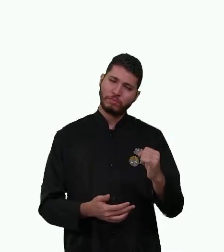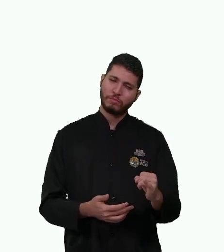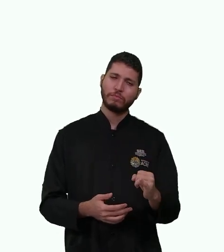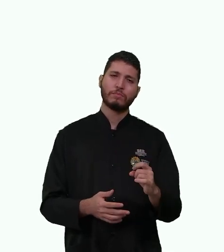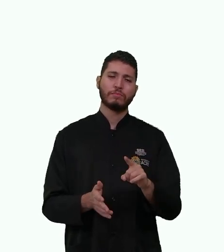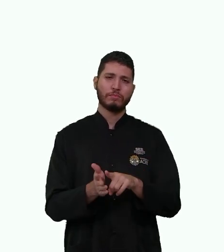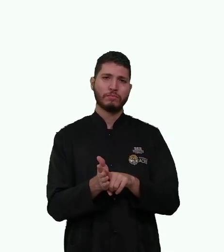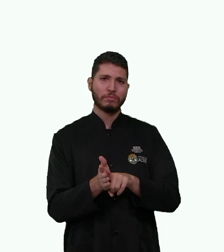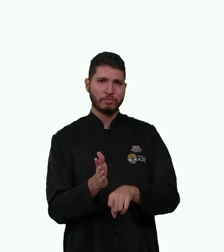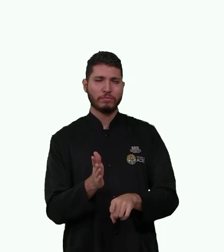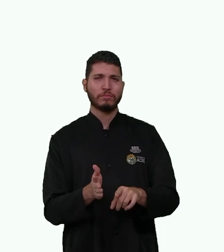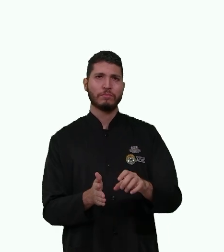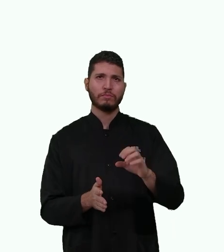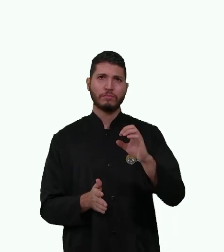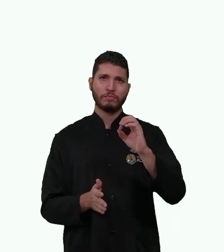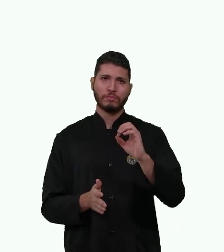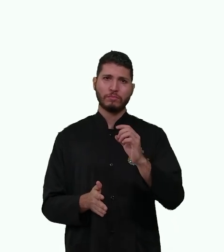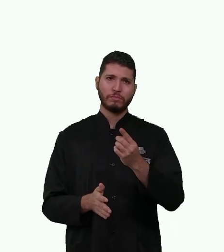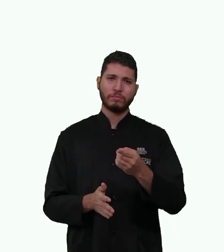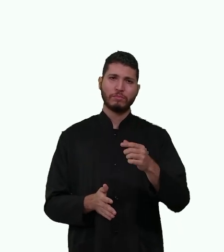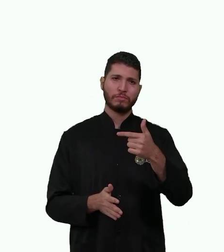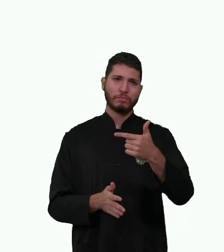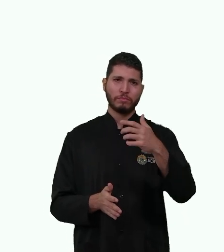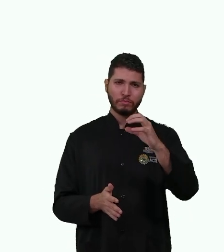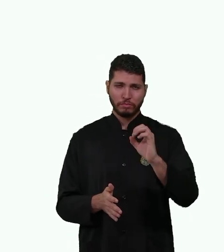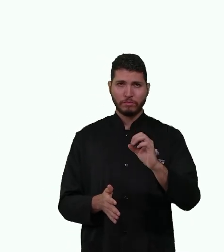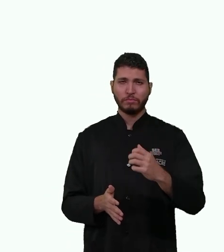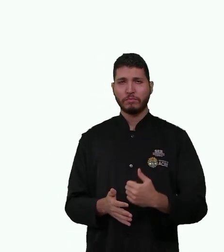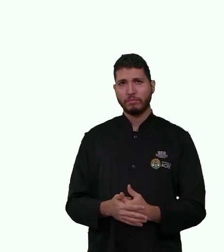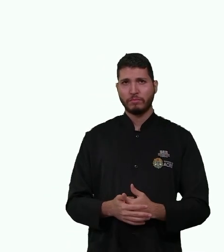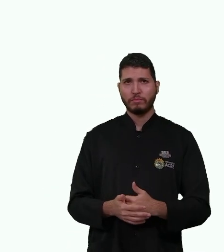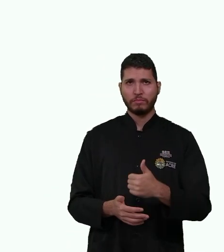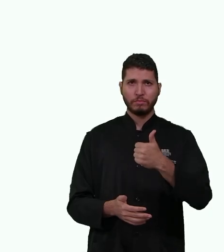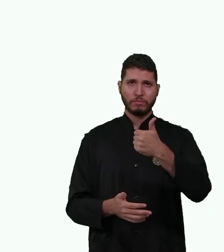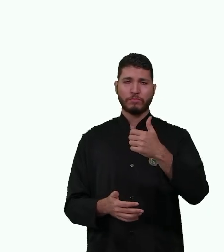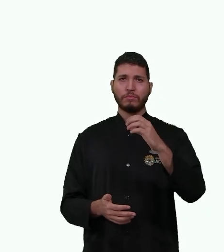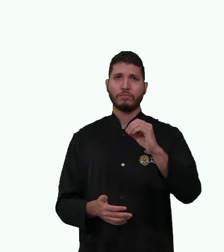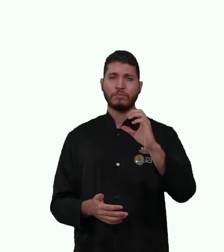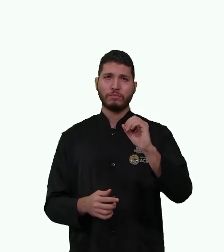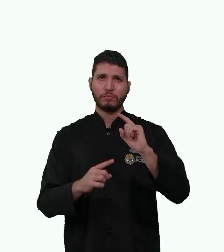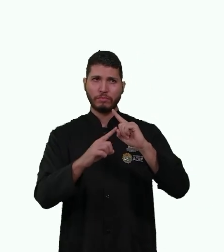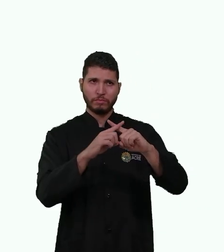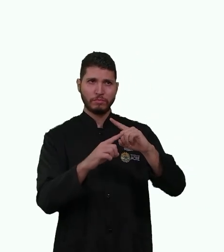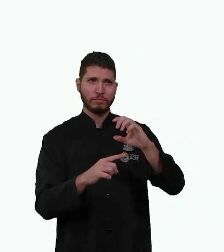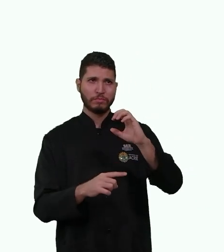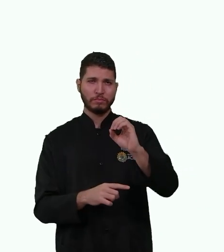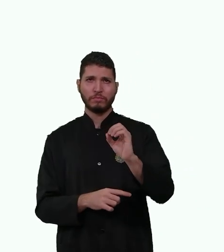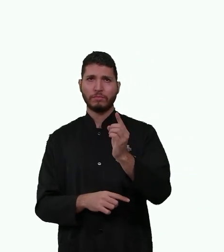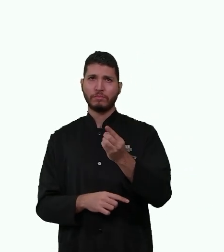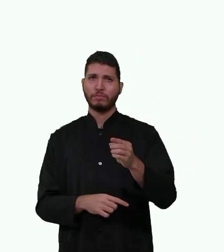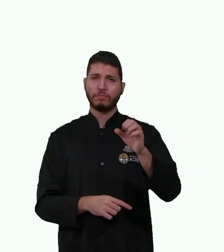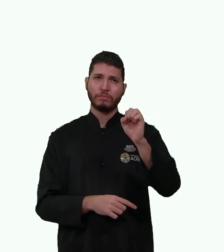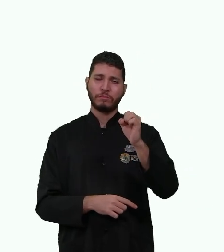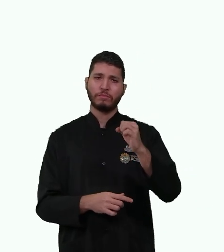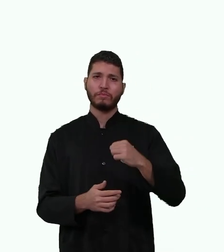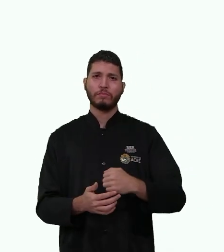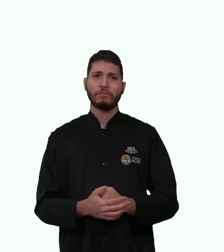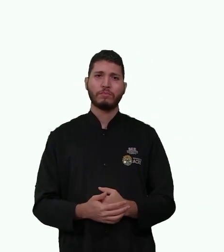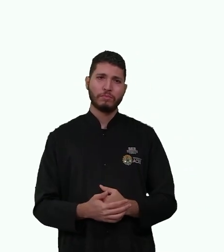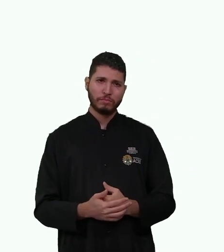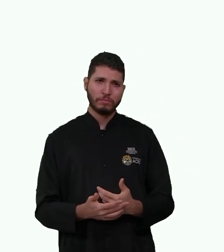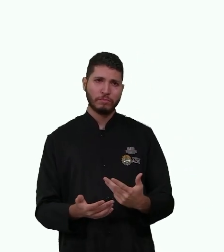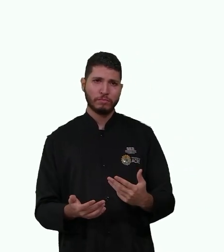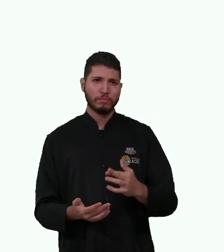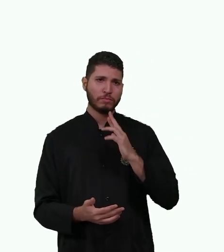de 0,20, eu vou ter 100 vezes 0,8, que foi o que a gente tinha encontrado aqui anterior, isso vai dar